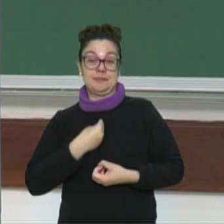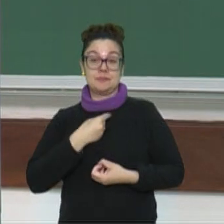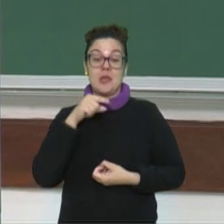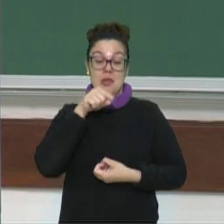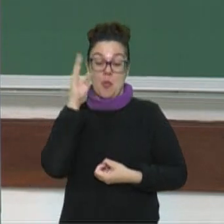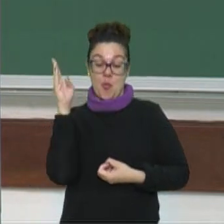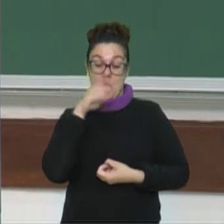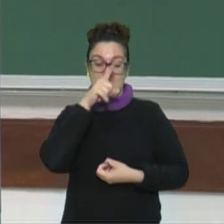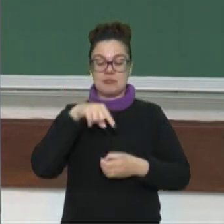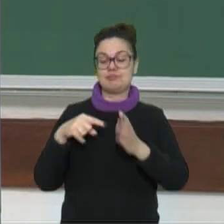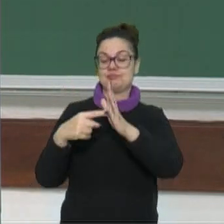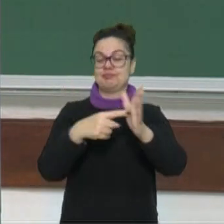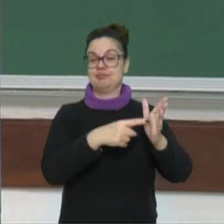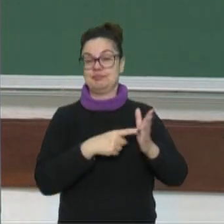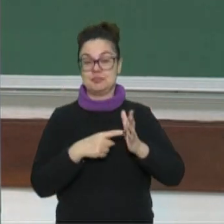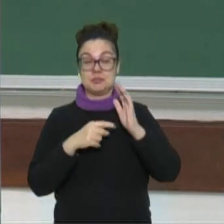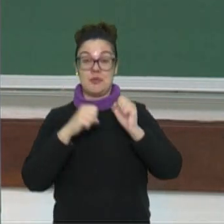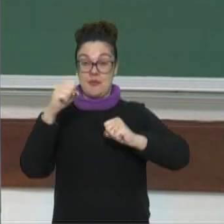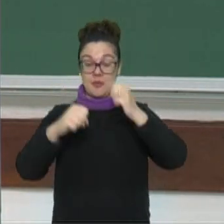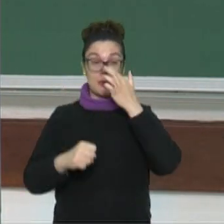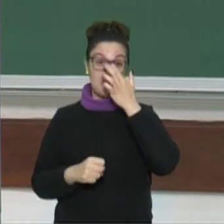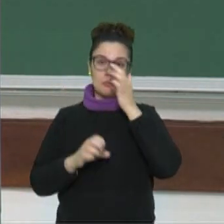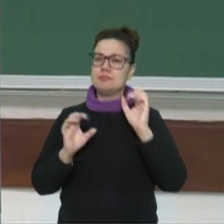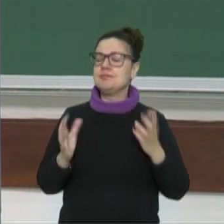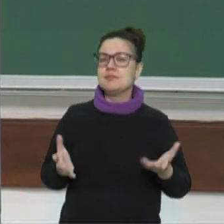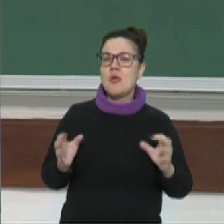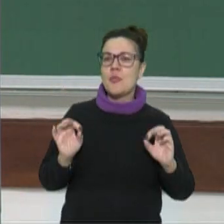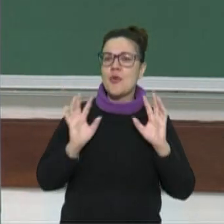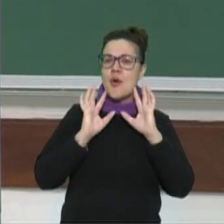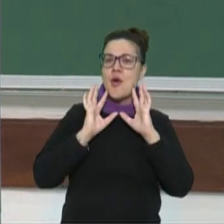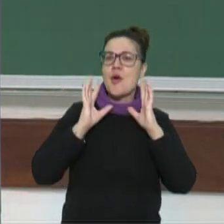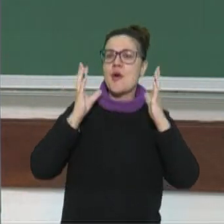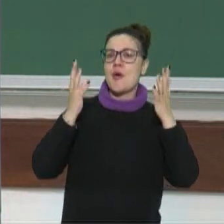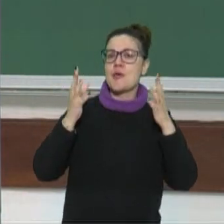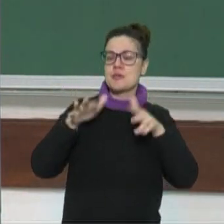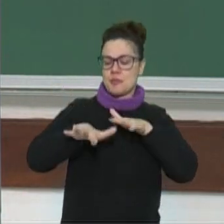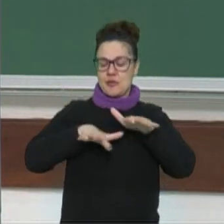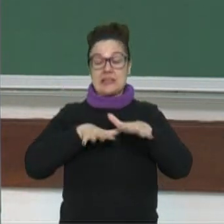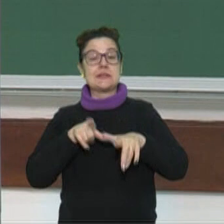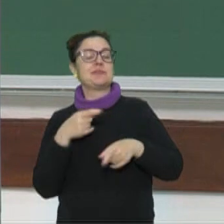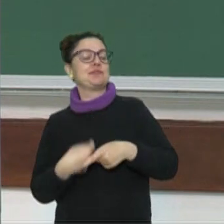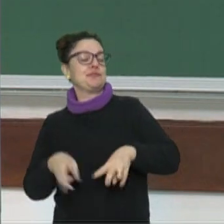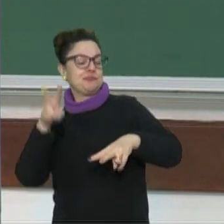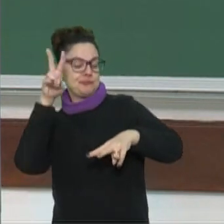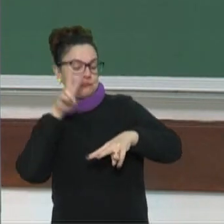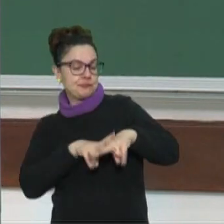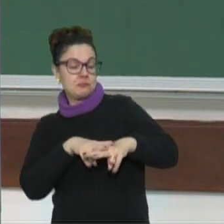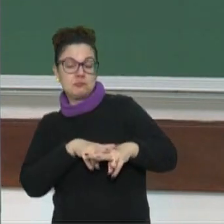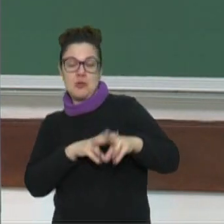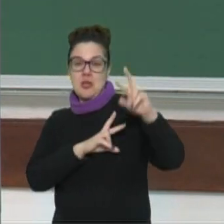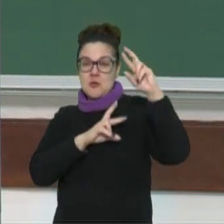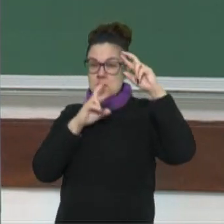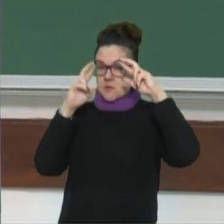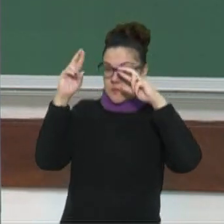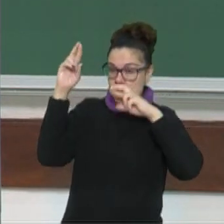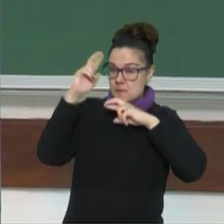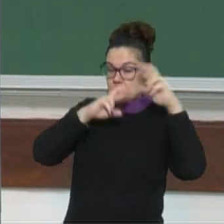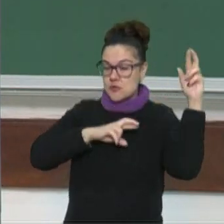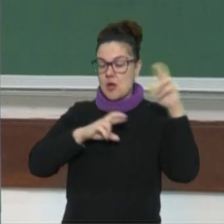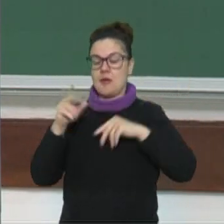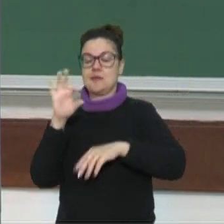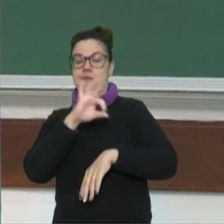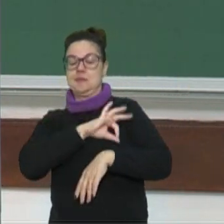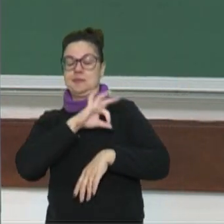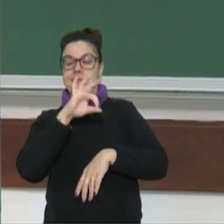eles eram as máquinas. O que aconteceu com esse movimento? Eles foram rigorosamente presos, vigiados pela polícia, grandes líderes foram